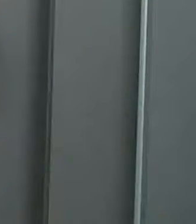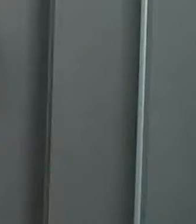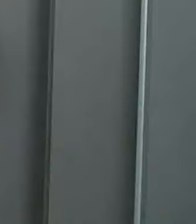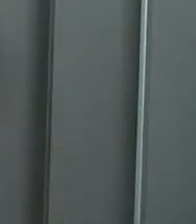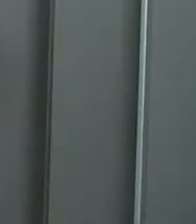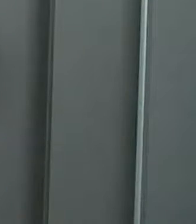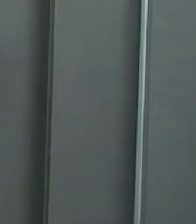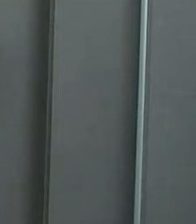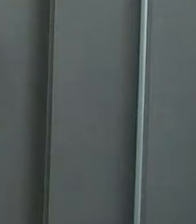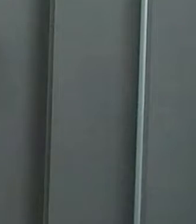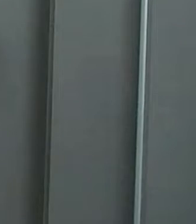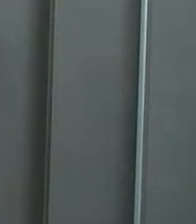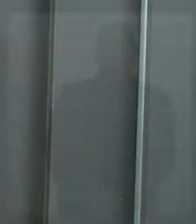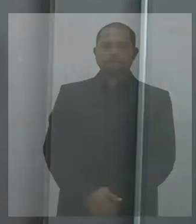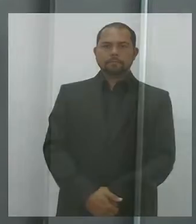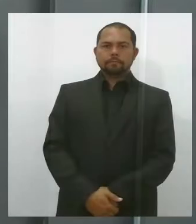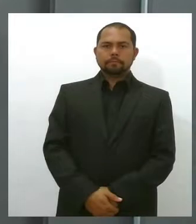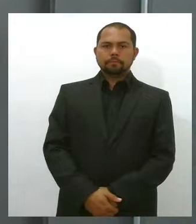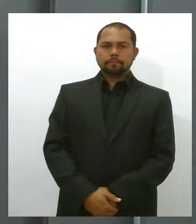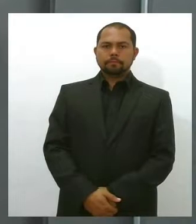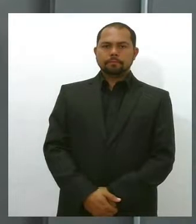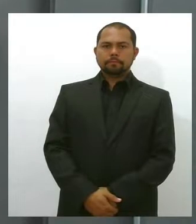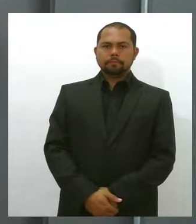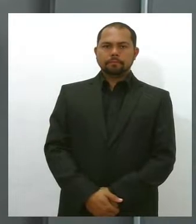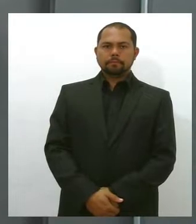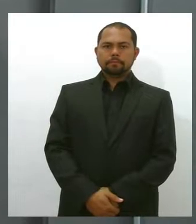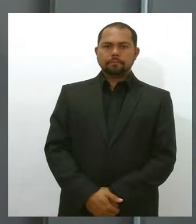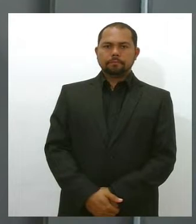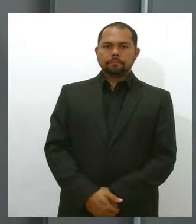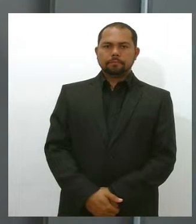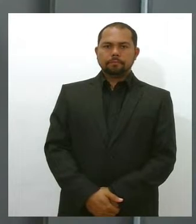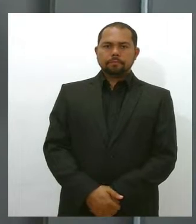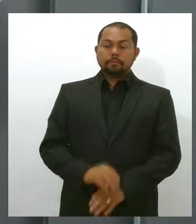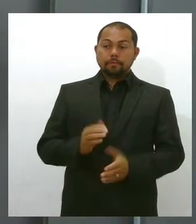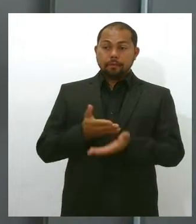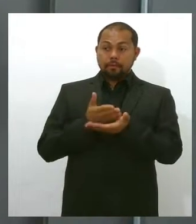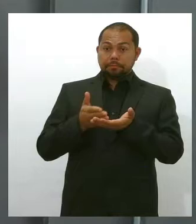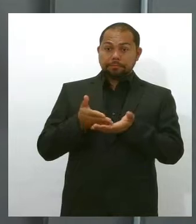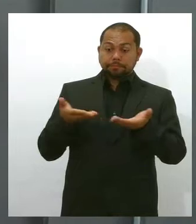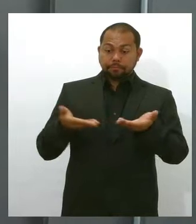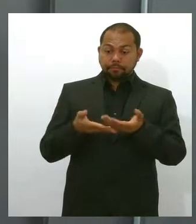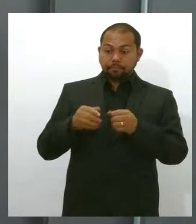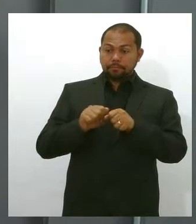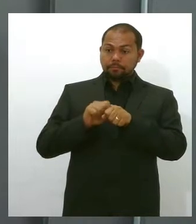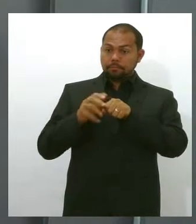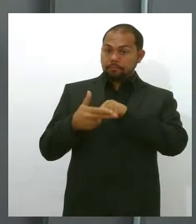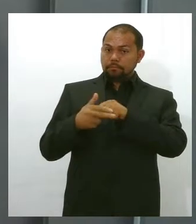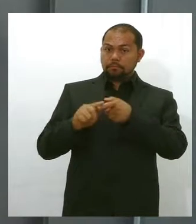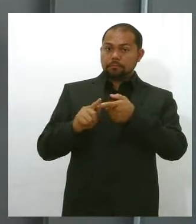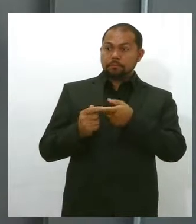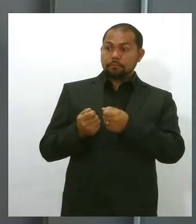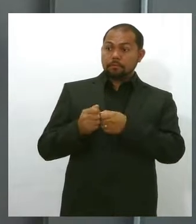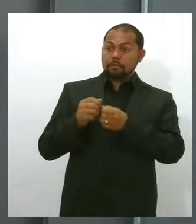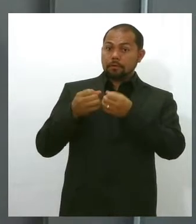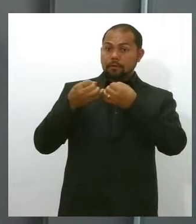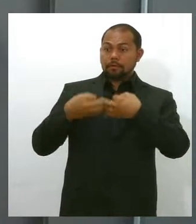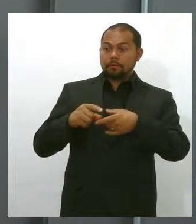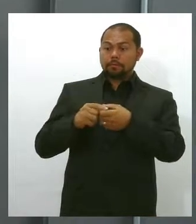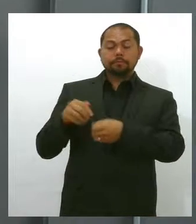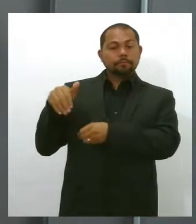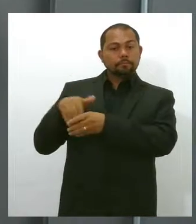G1 e a gente começa a esta edição falando sobre as eleições de 2022